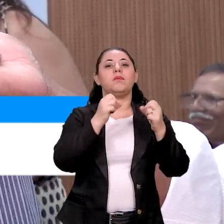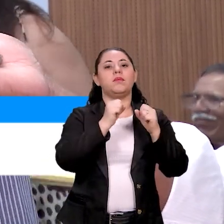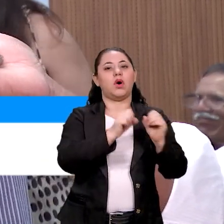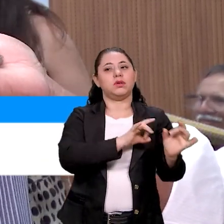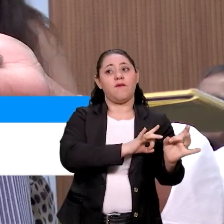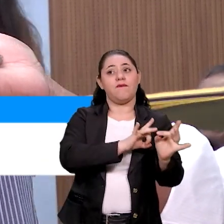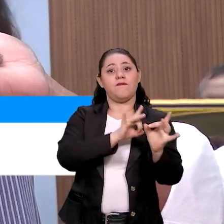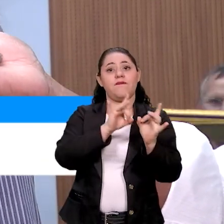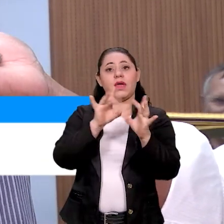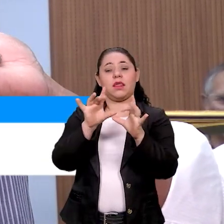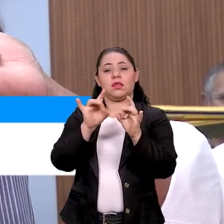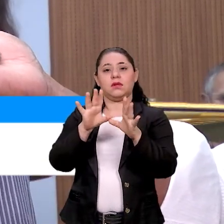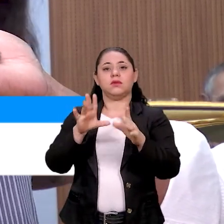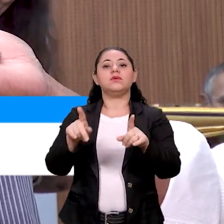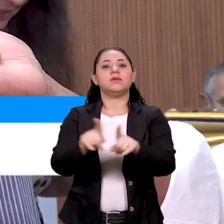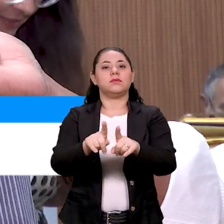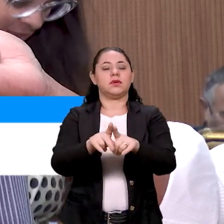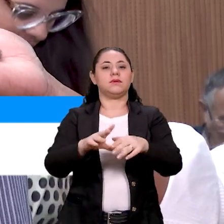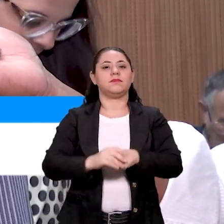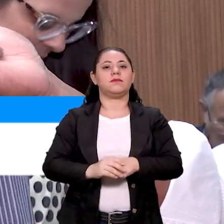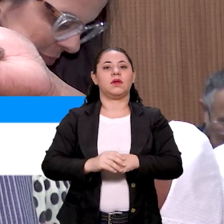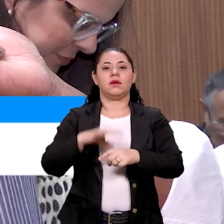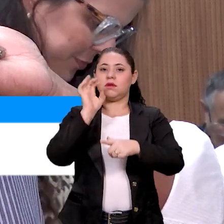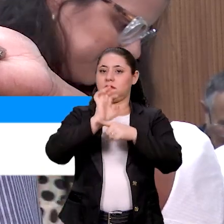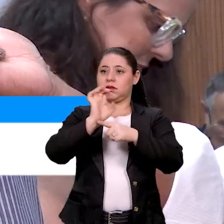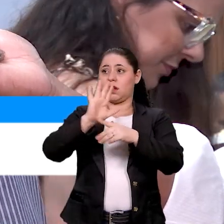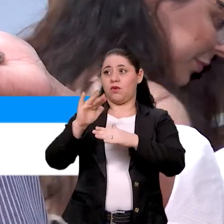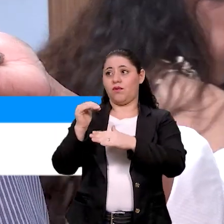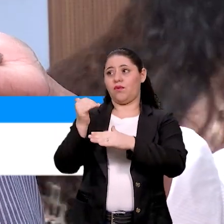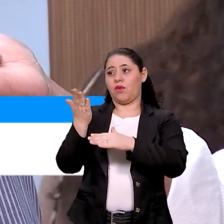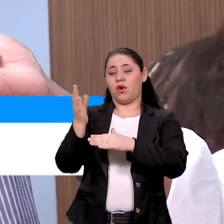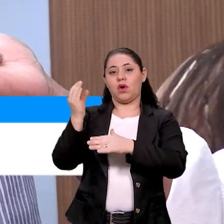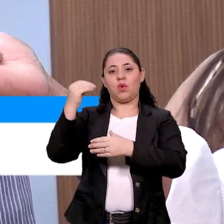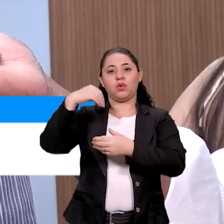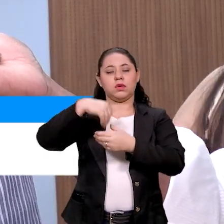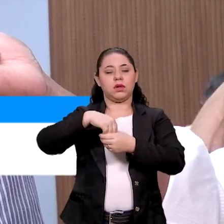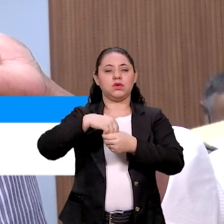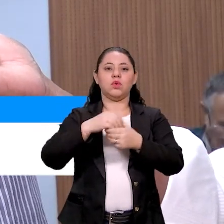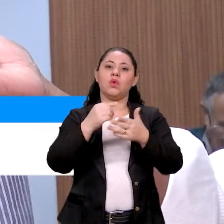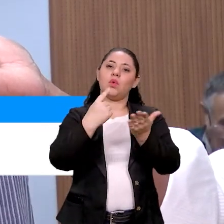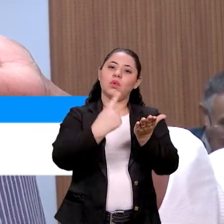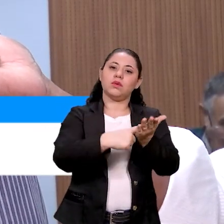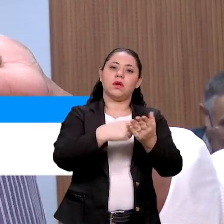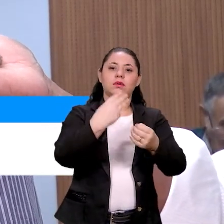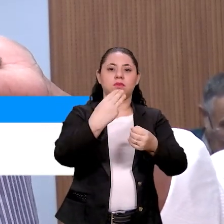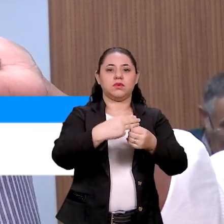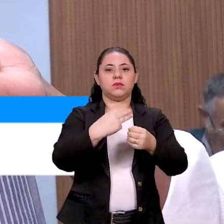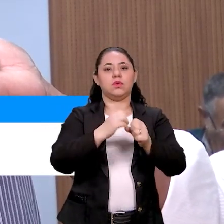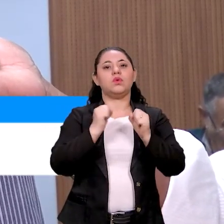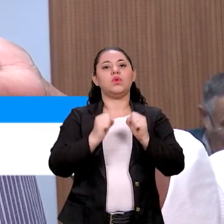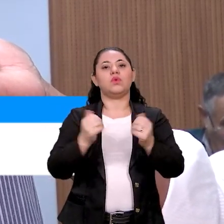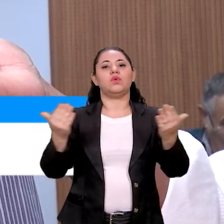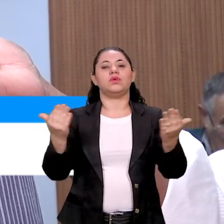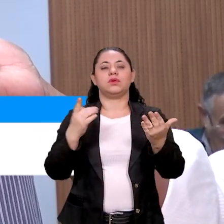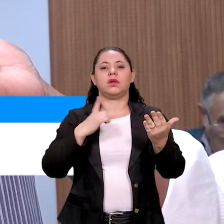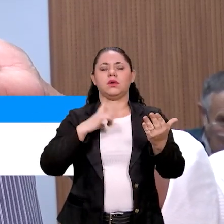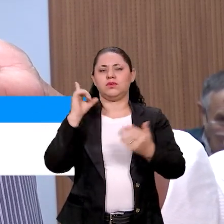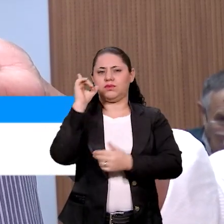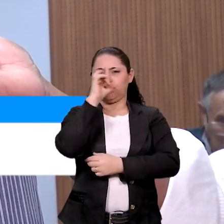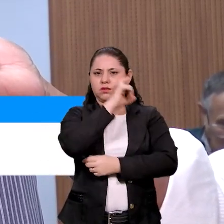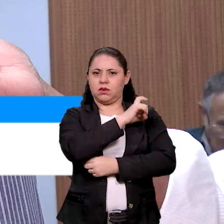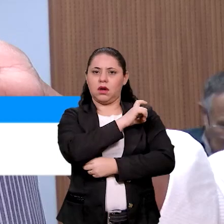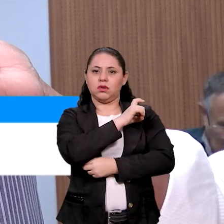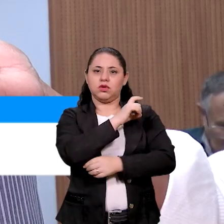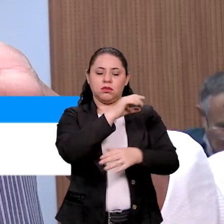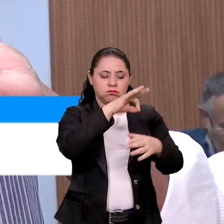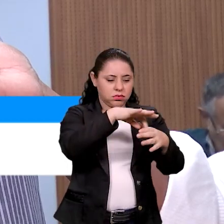produtos possam ser comercializado a nível de estado ou dentro de um consórcio de município, onde hoje nós temos